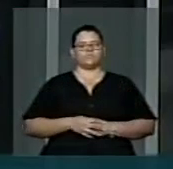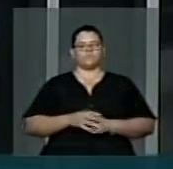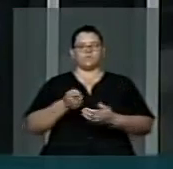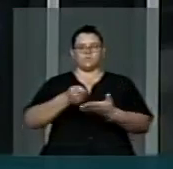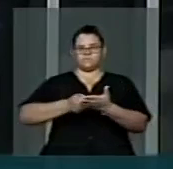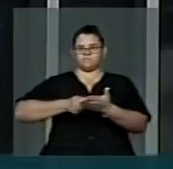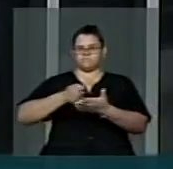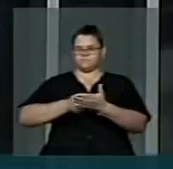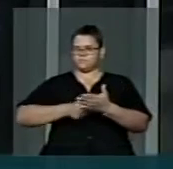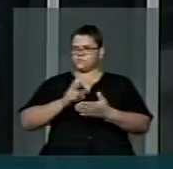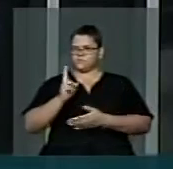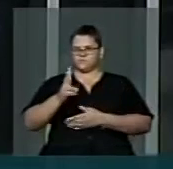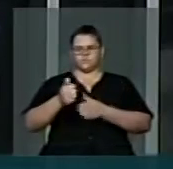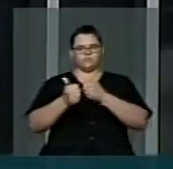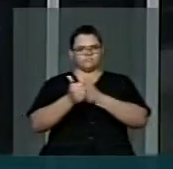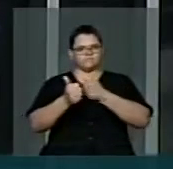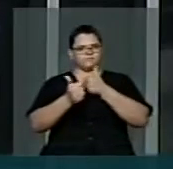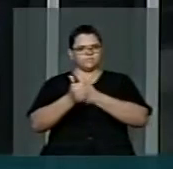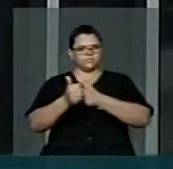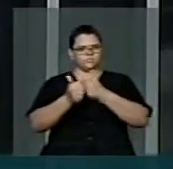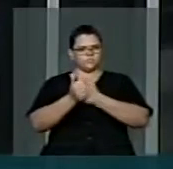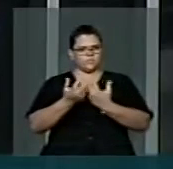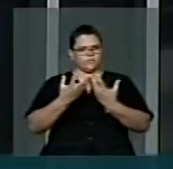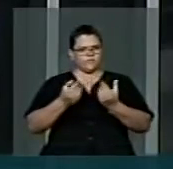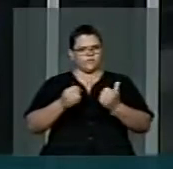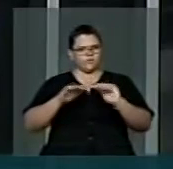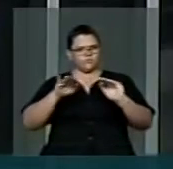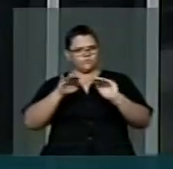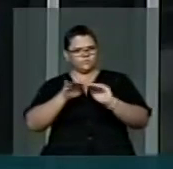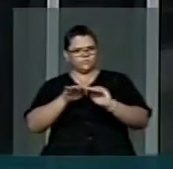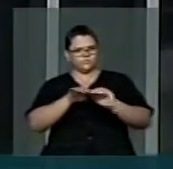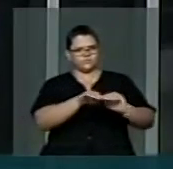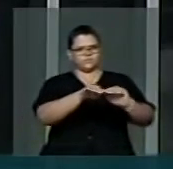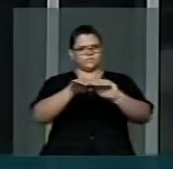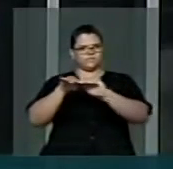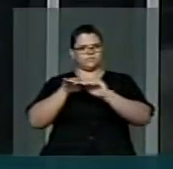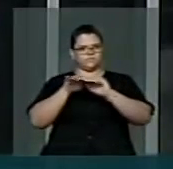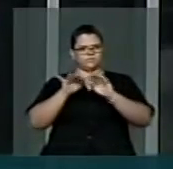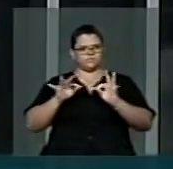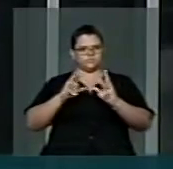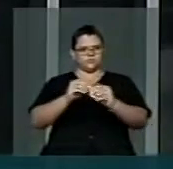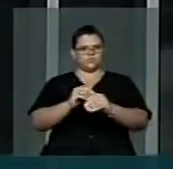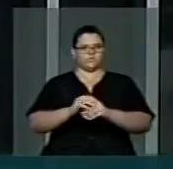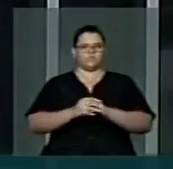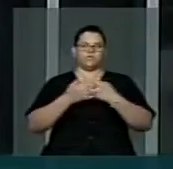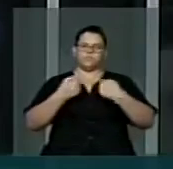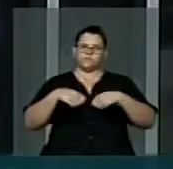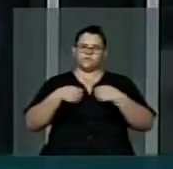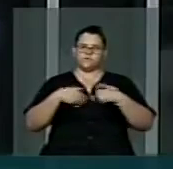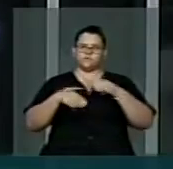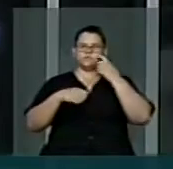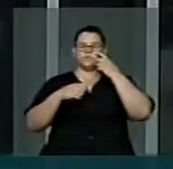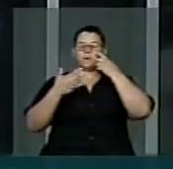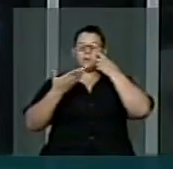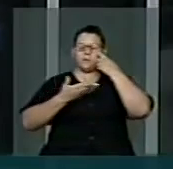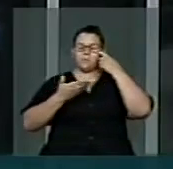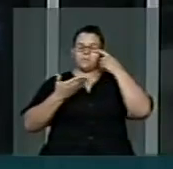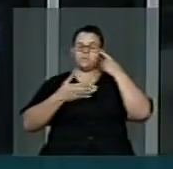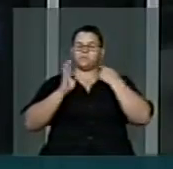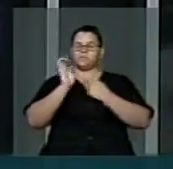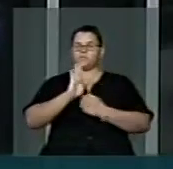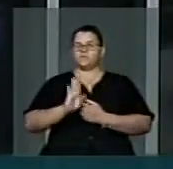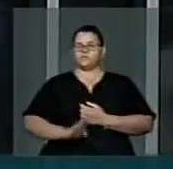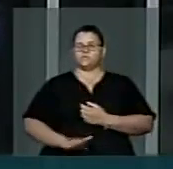persistente processo de redução das desigualdades, de inclusão social e de mobilidade socioeconômico, ora em curso no Brasil,